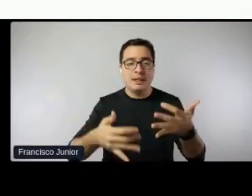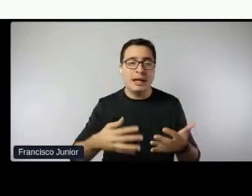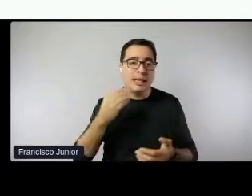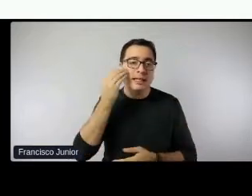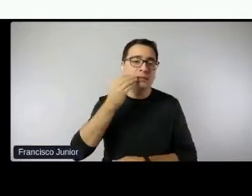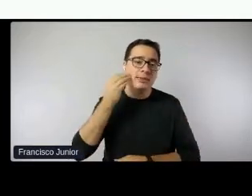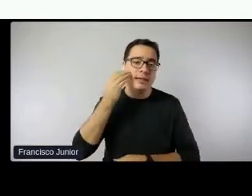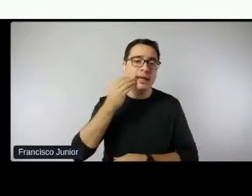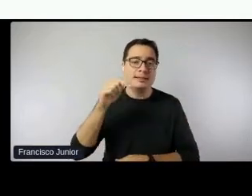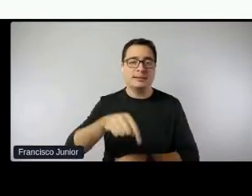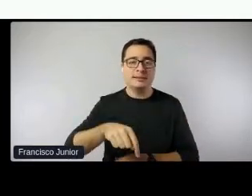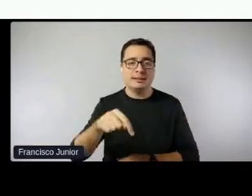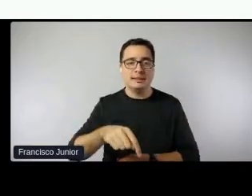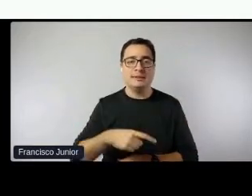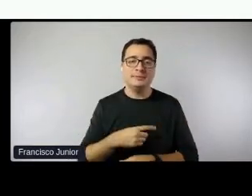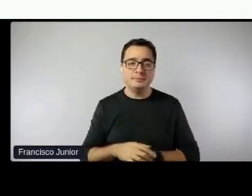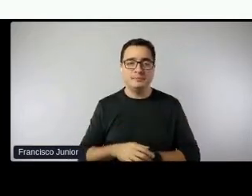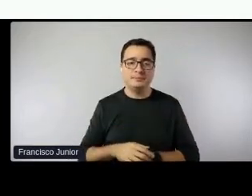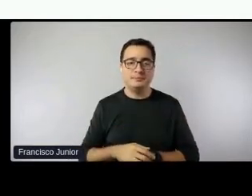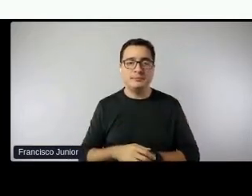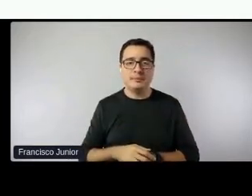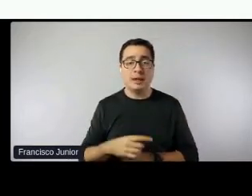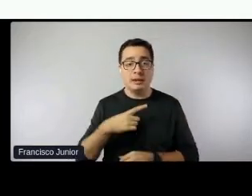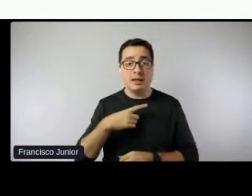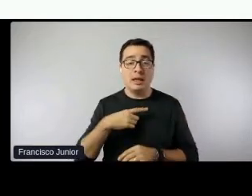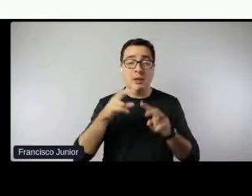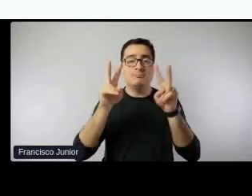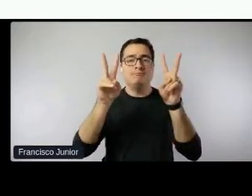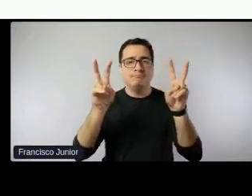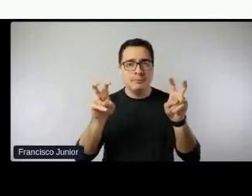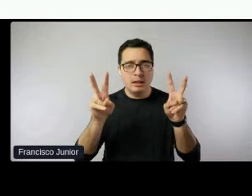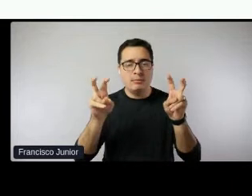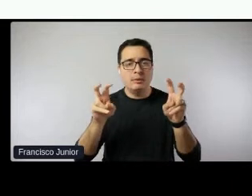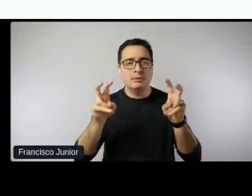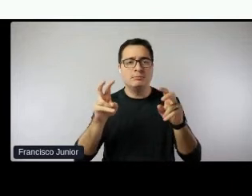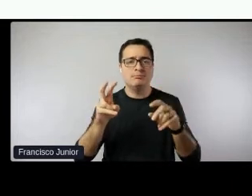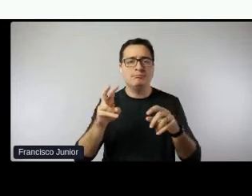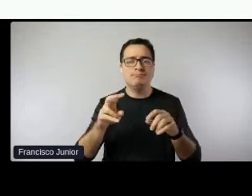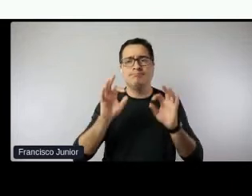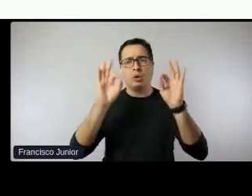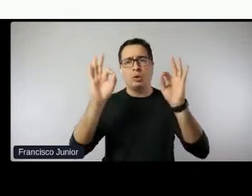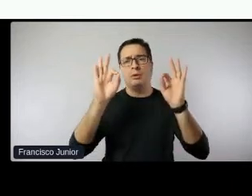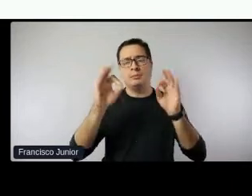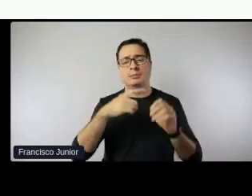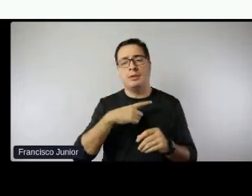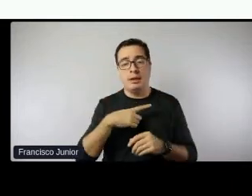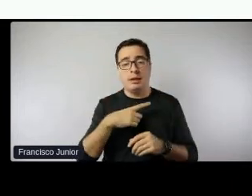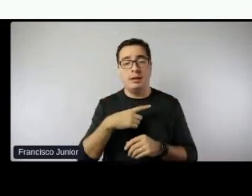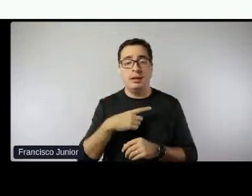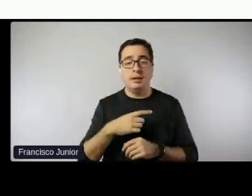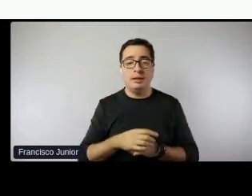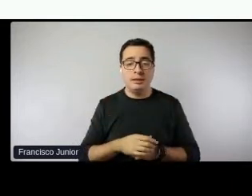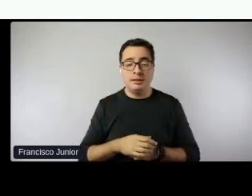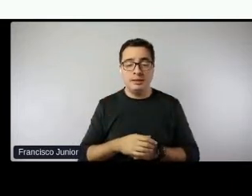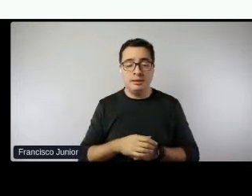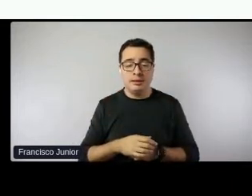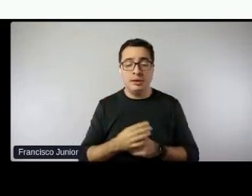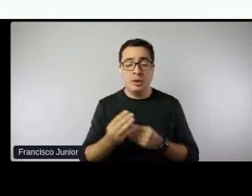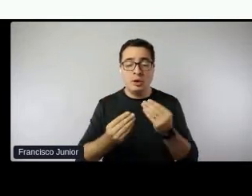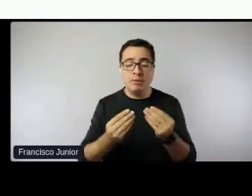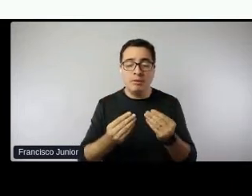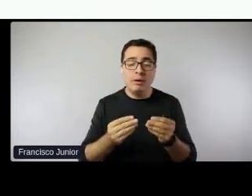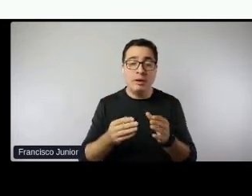experiência aqui, que a gente vem trazendo esse tema super topzera aqui, que é o construindo